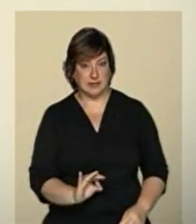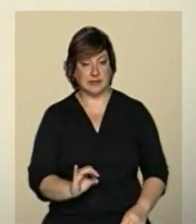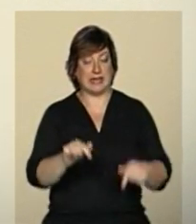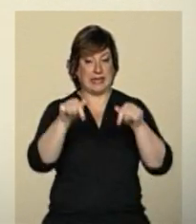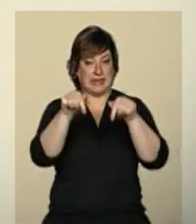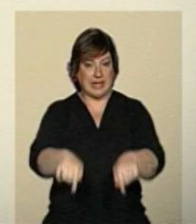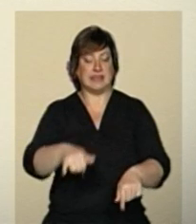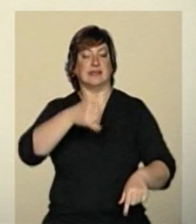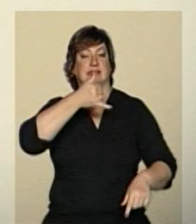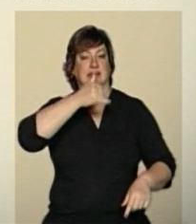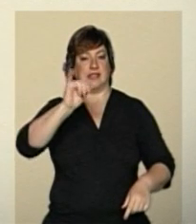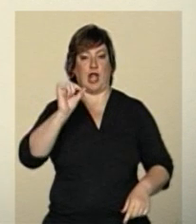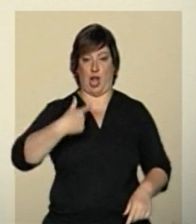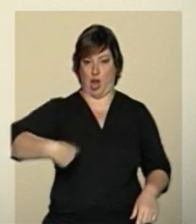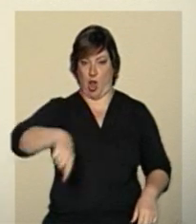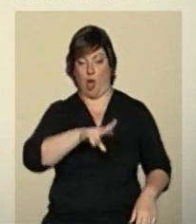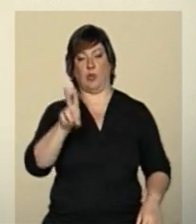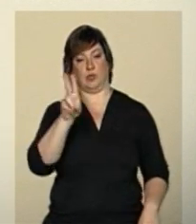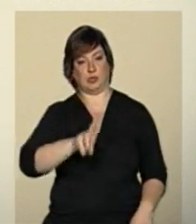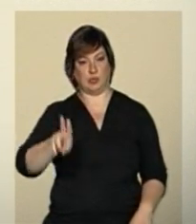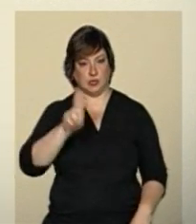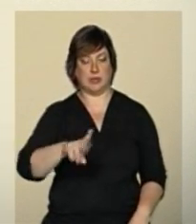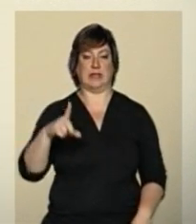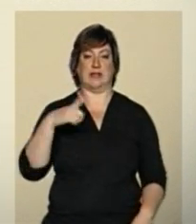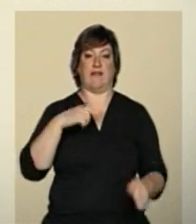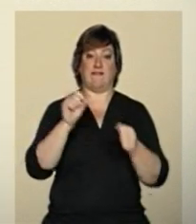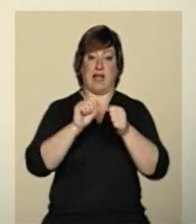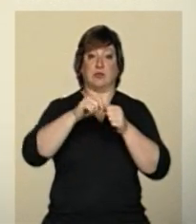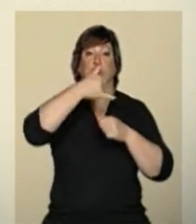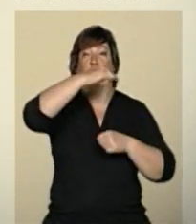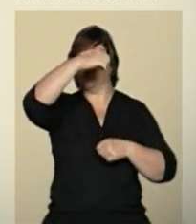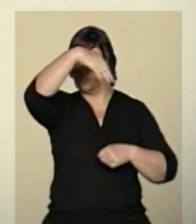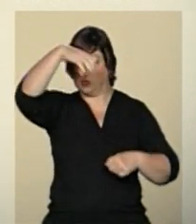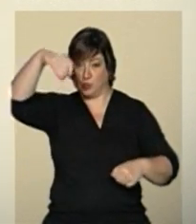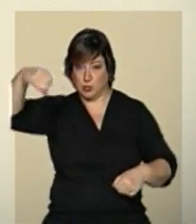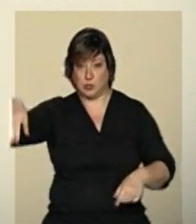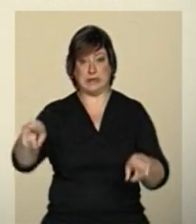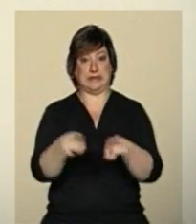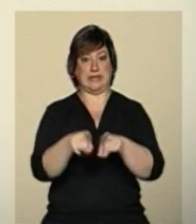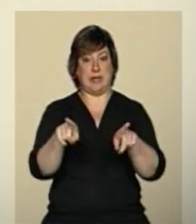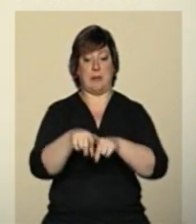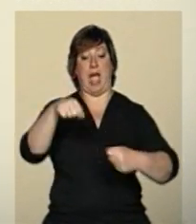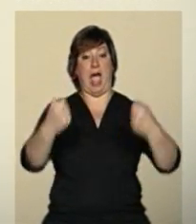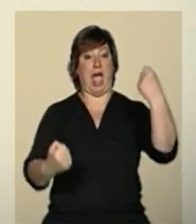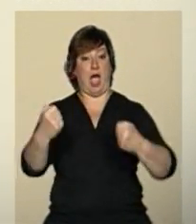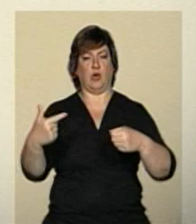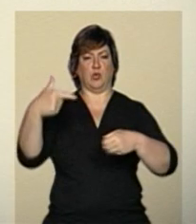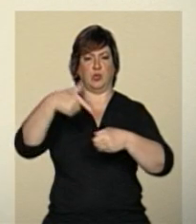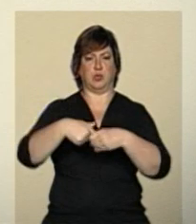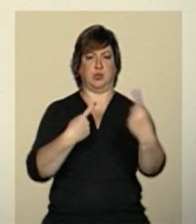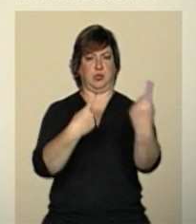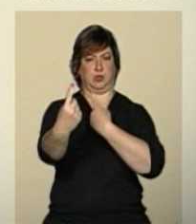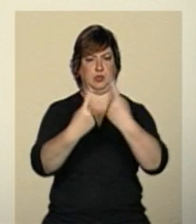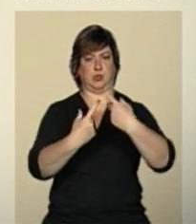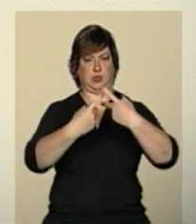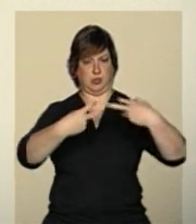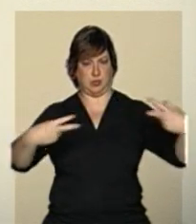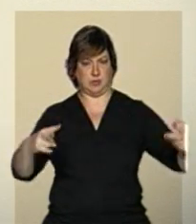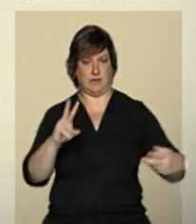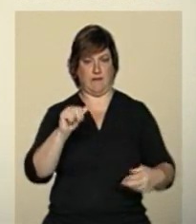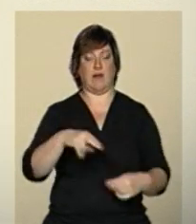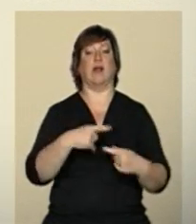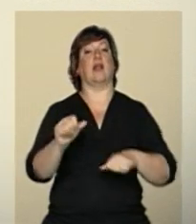dessa energia que nós usamos, tanto para gerar luz elétrica, quanto para mover nossos automóveis e nossas máquinas,